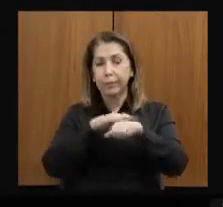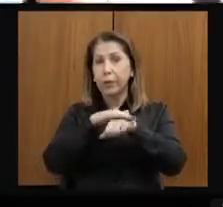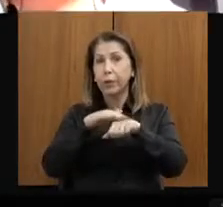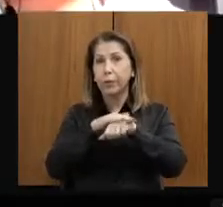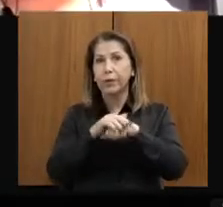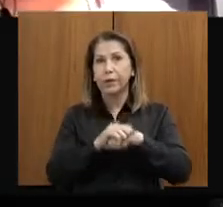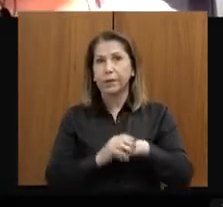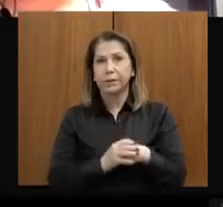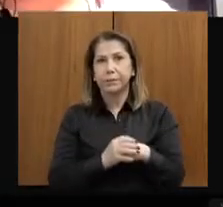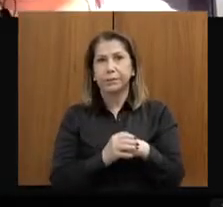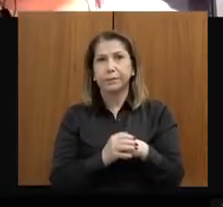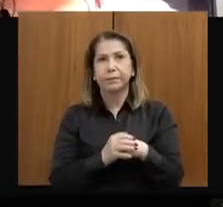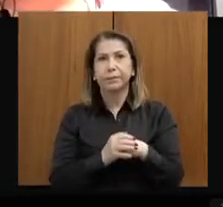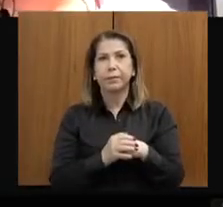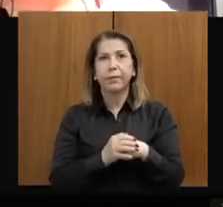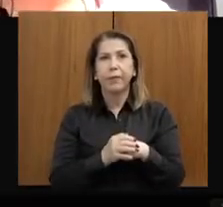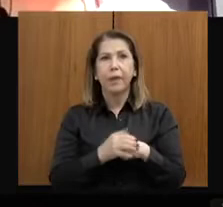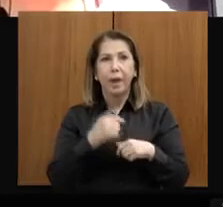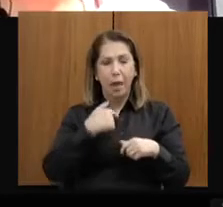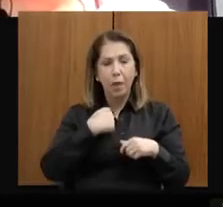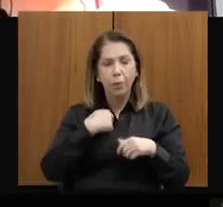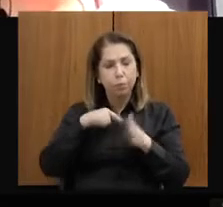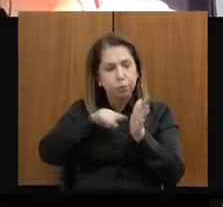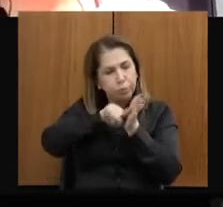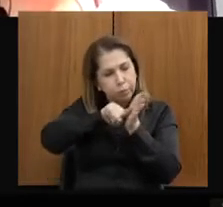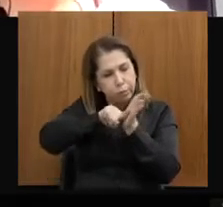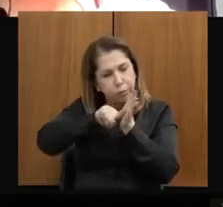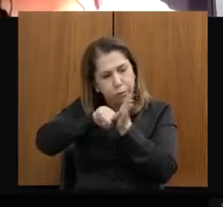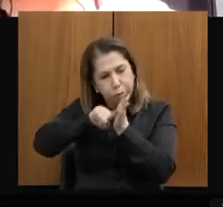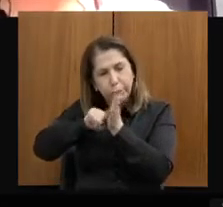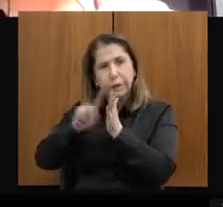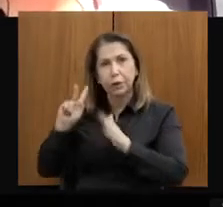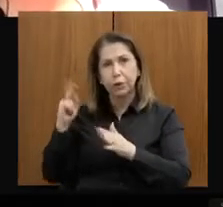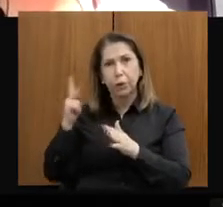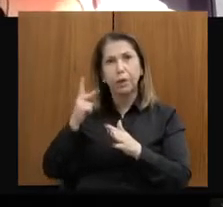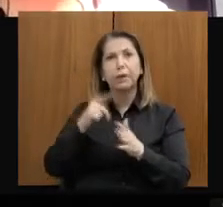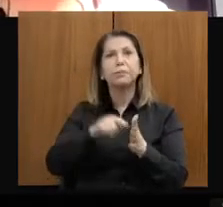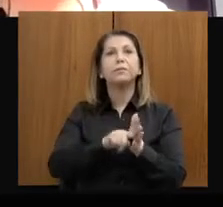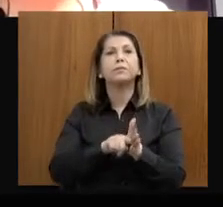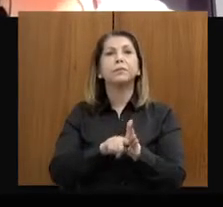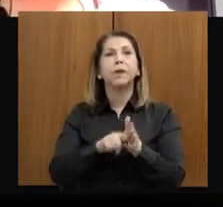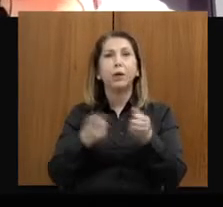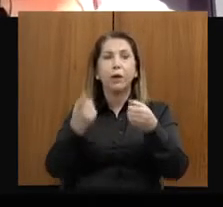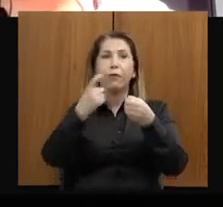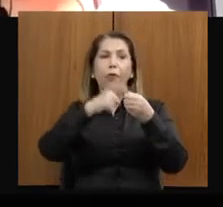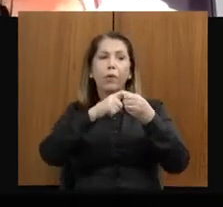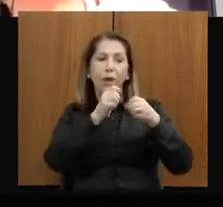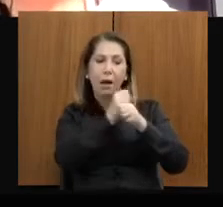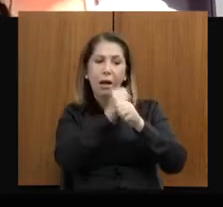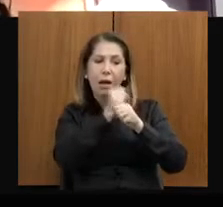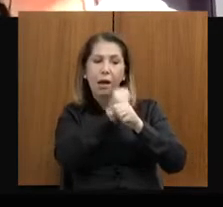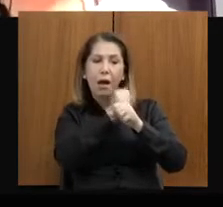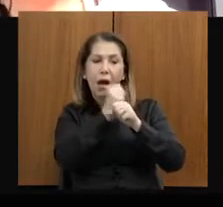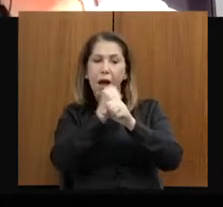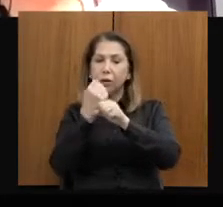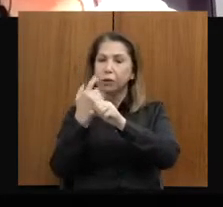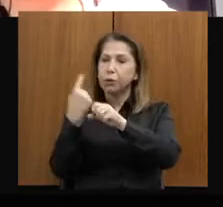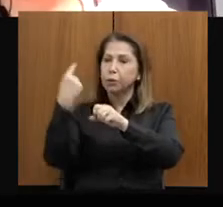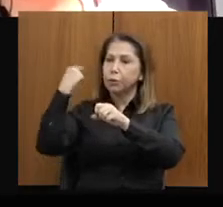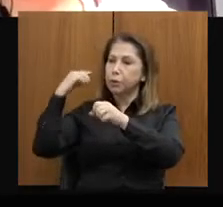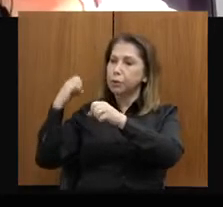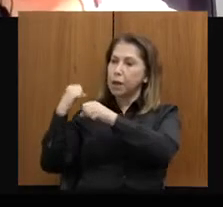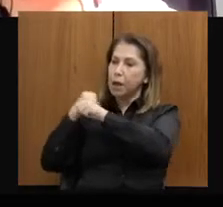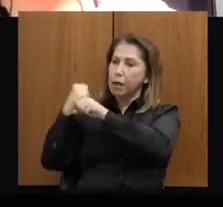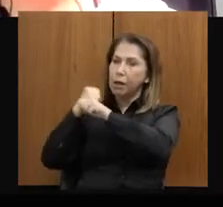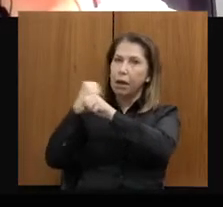é que a como eu sou inspiradora eu vou pedir licença vocês para gente voltar um pouquinho no tempo para que nós possamos